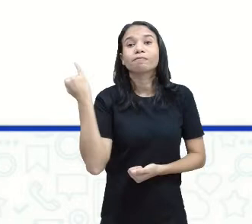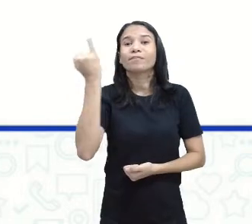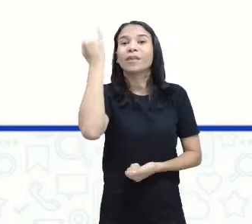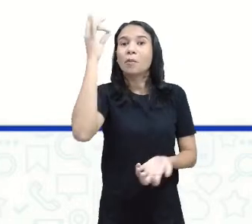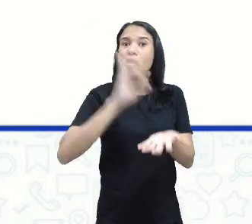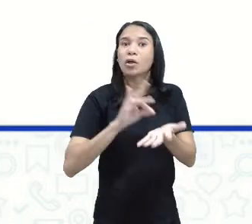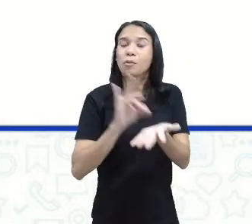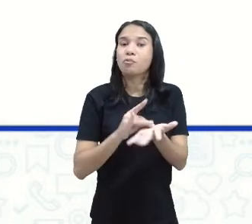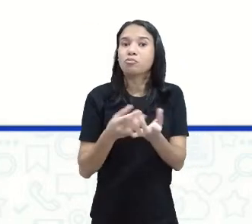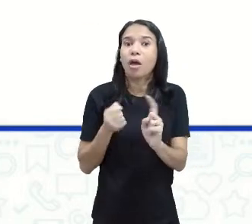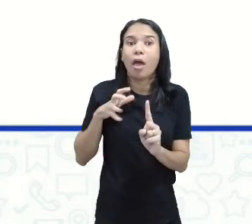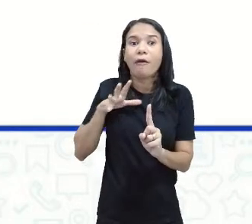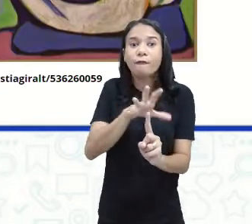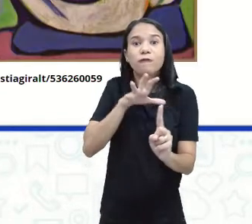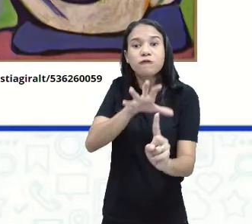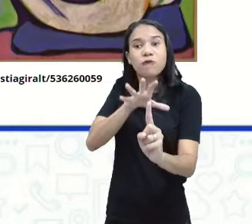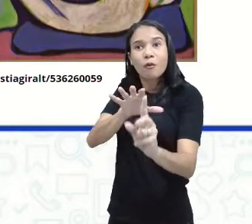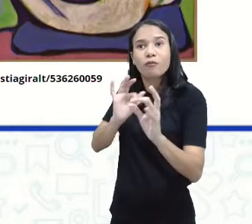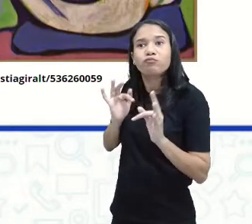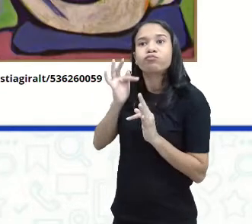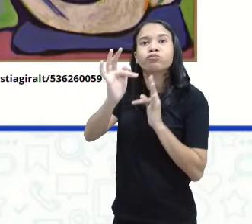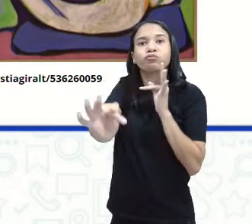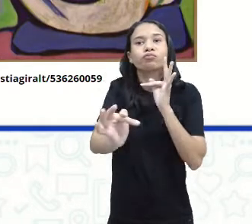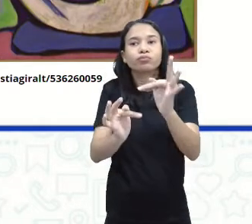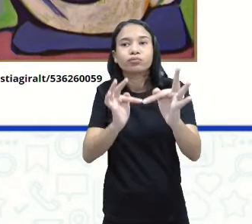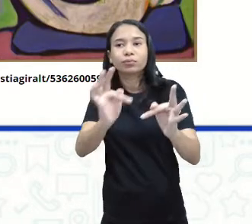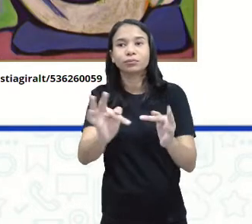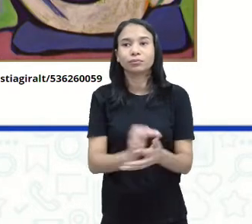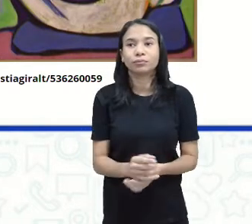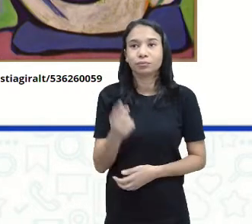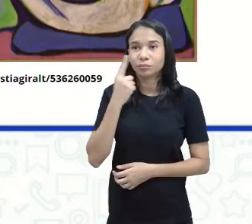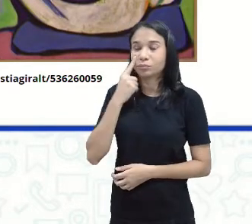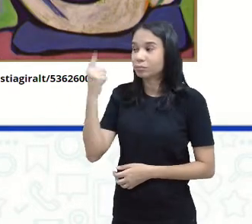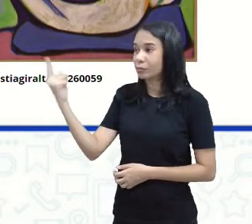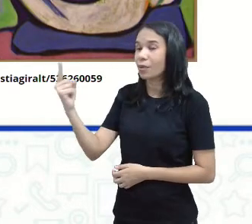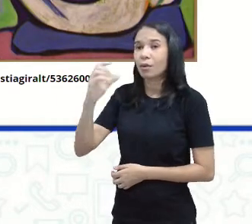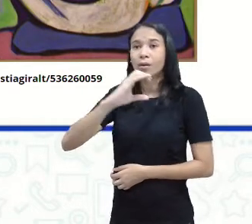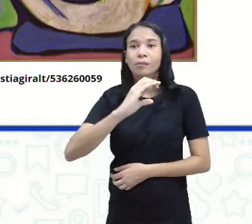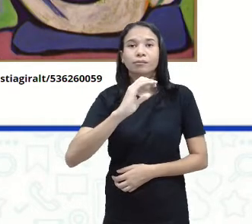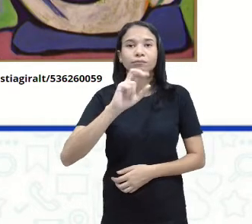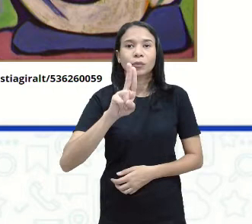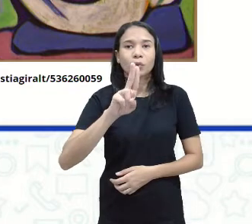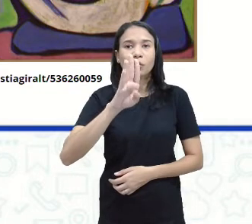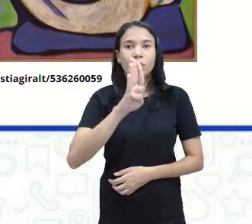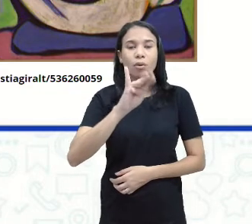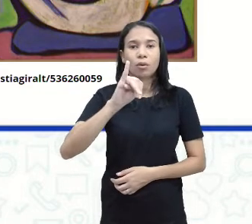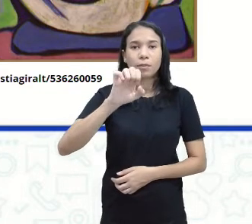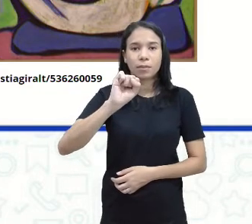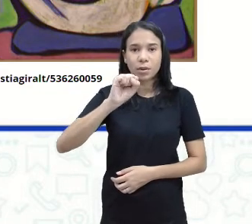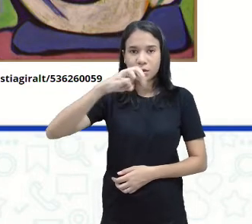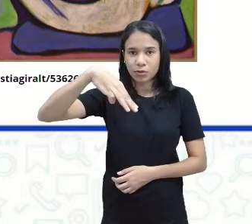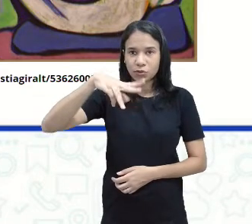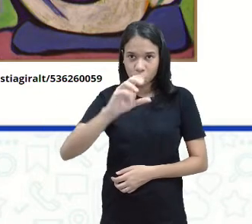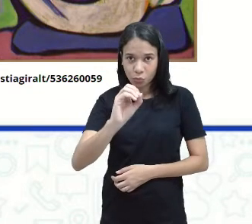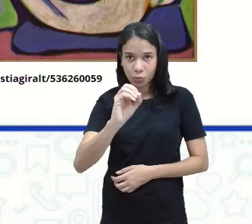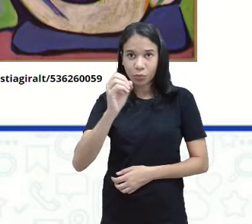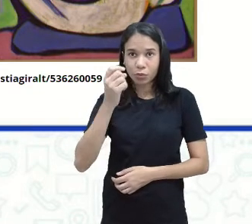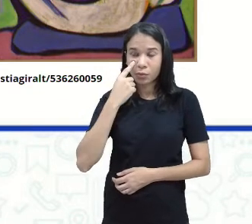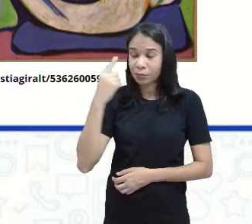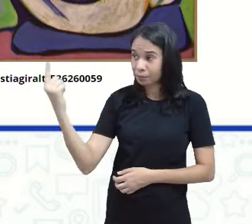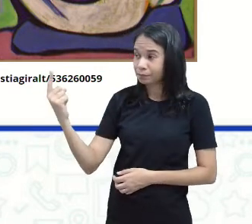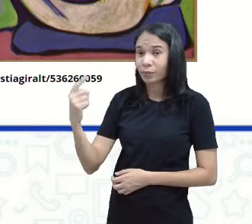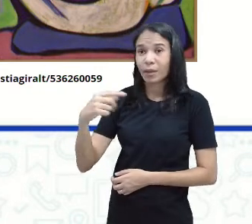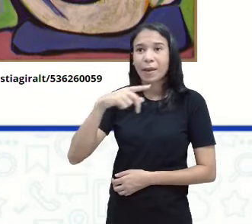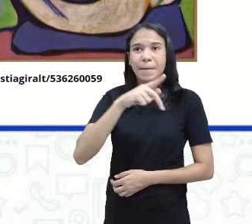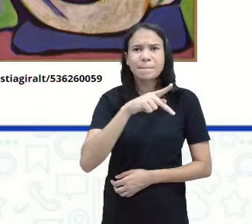influenciou muito outros movimentos, né? O dadaísmo. Aqui o cubismo, né? De Picasso, vocês estão vendo aí, o Picasso